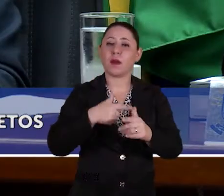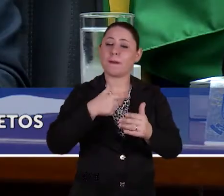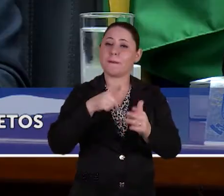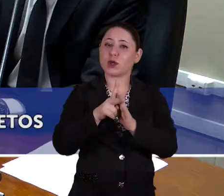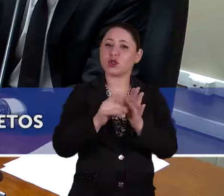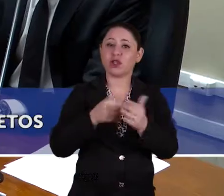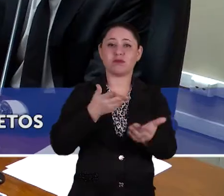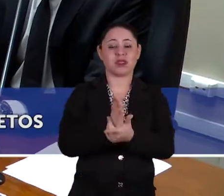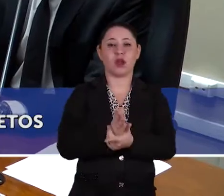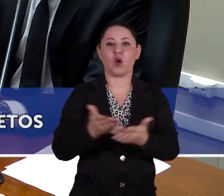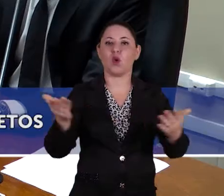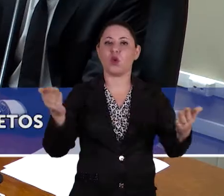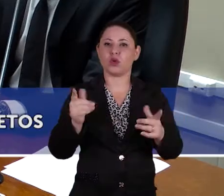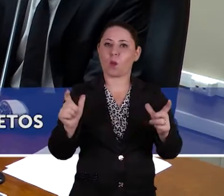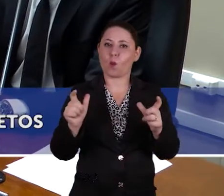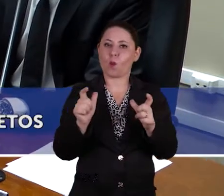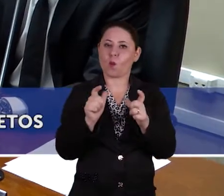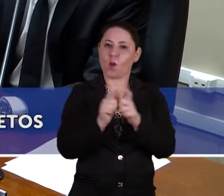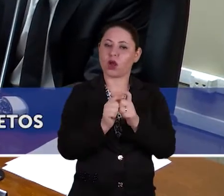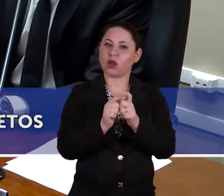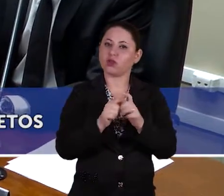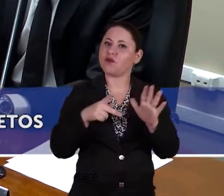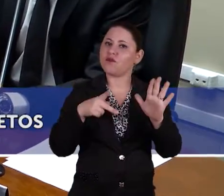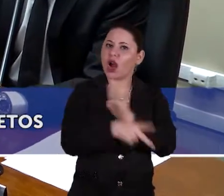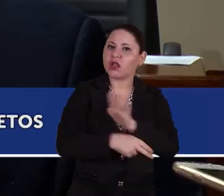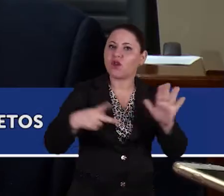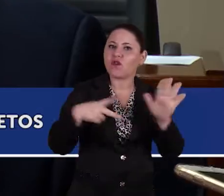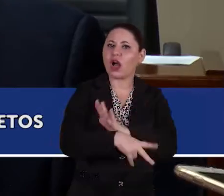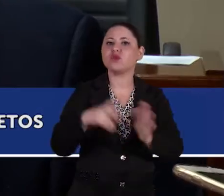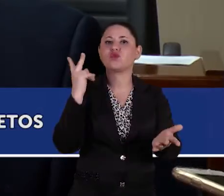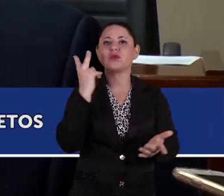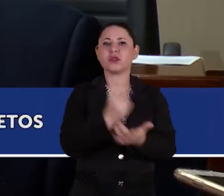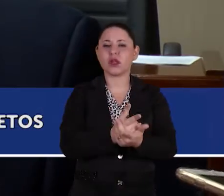E hoje você vê que a redução de vetos foi